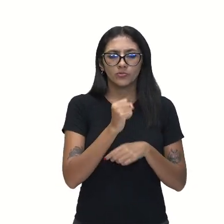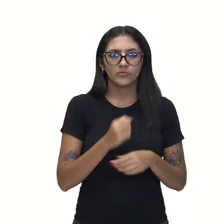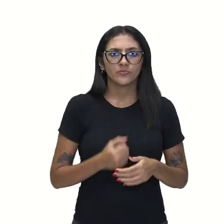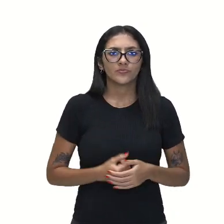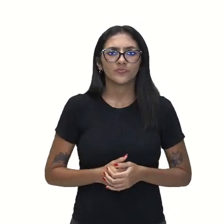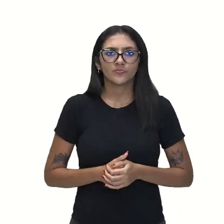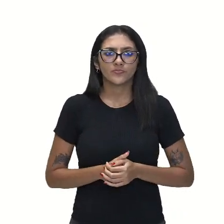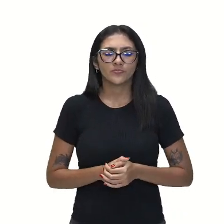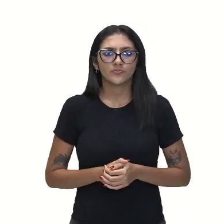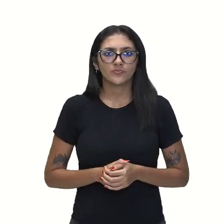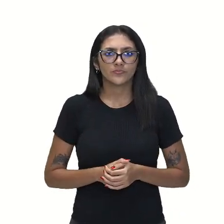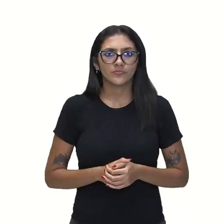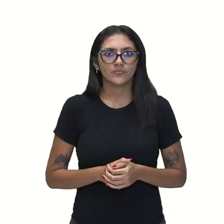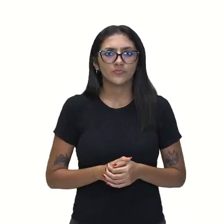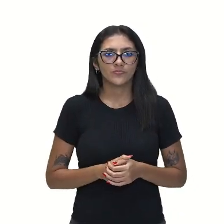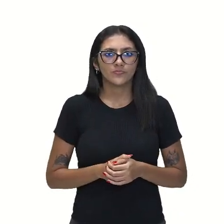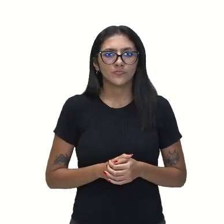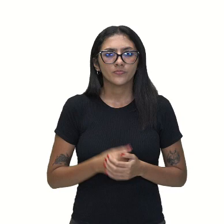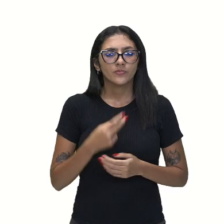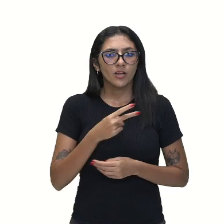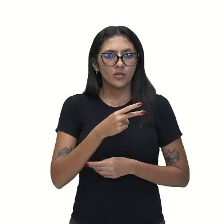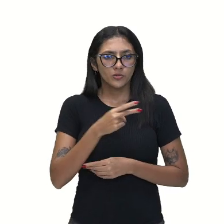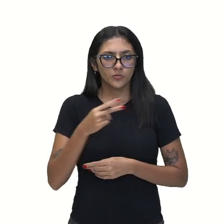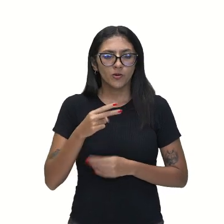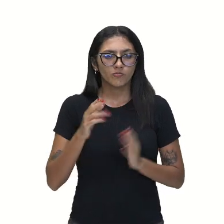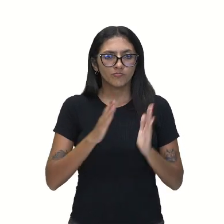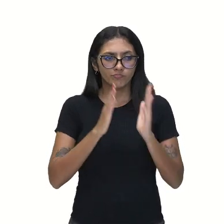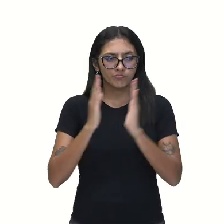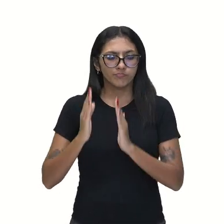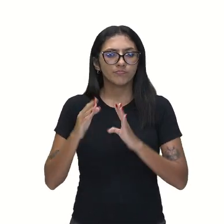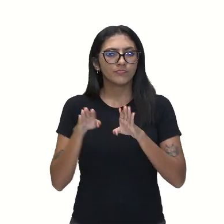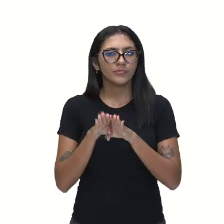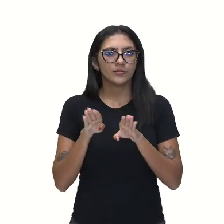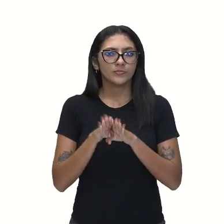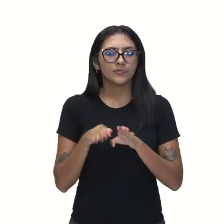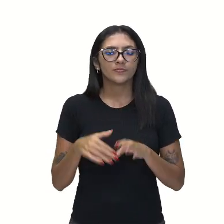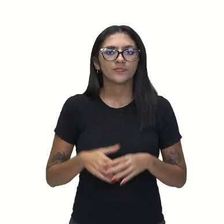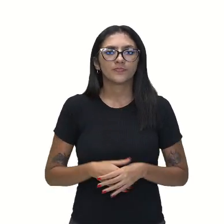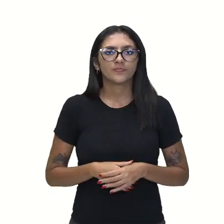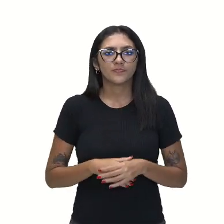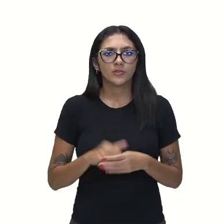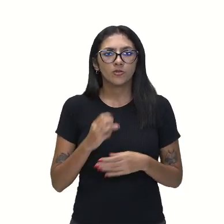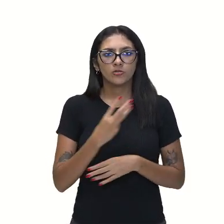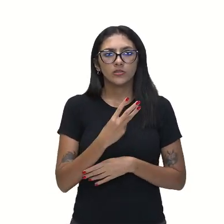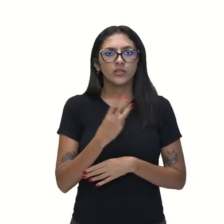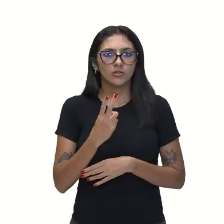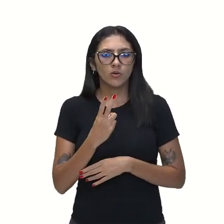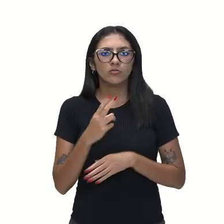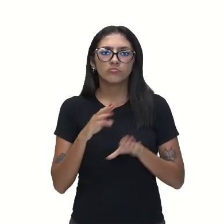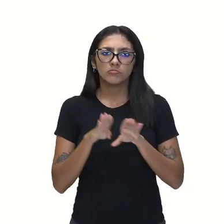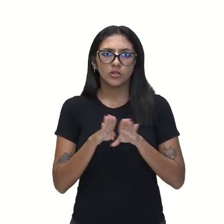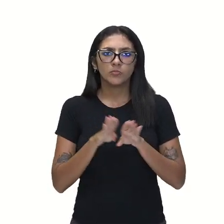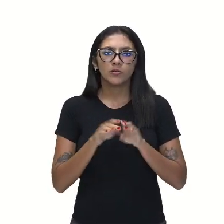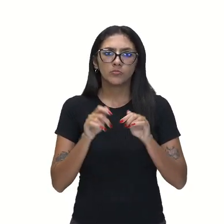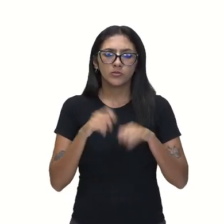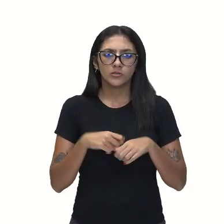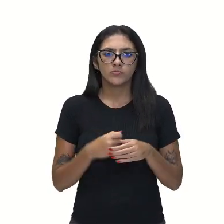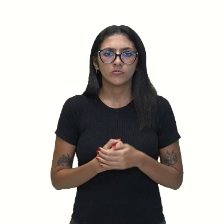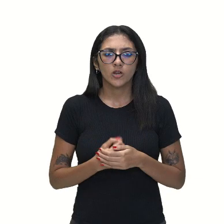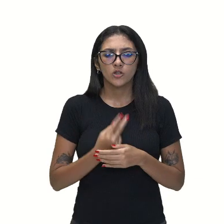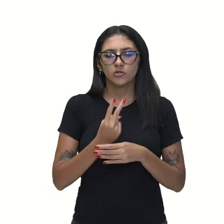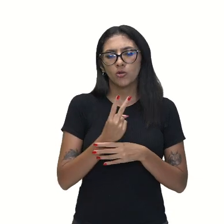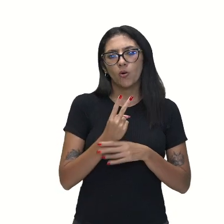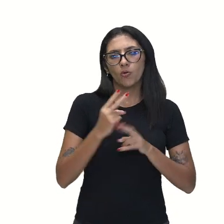3. Igual, vamos fazer a mesma coisa aqui no 32. 32 é a mesma coisa que 2 elevado a